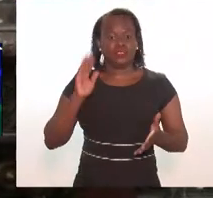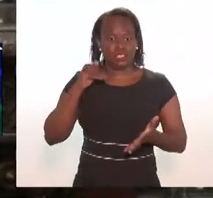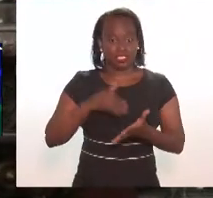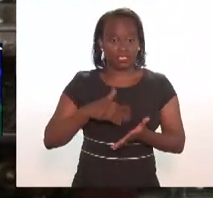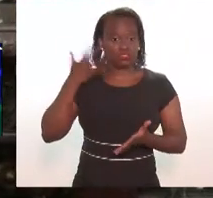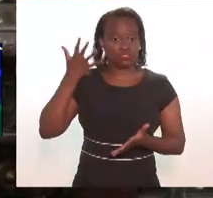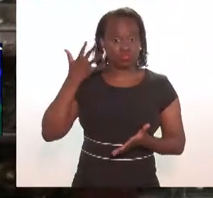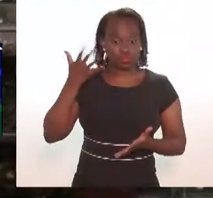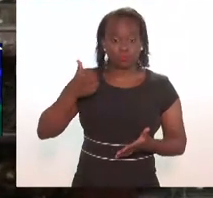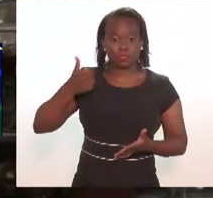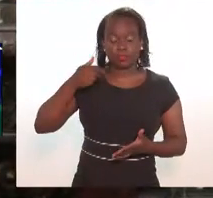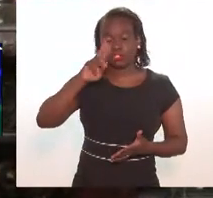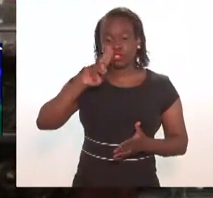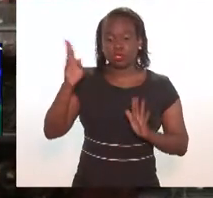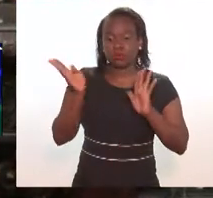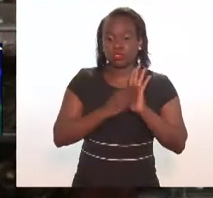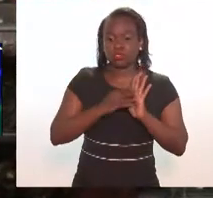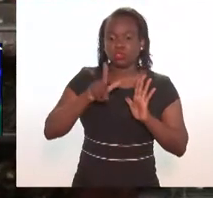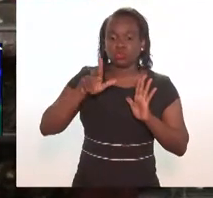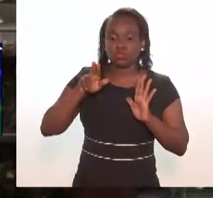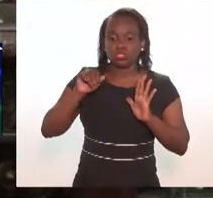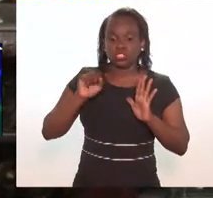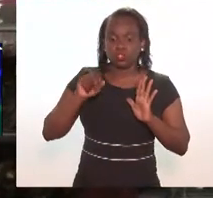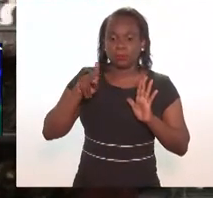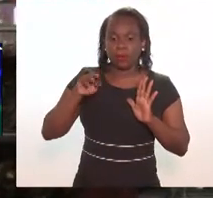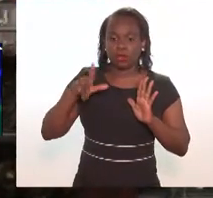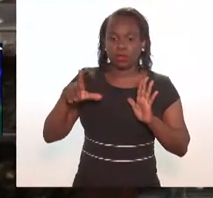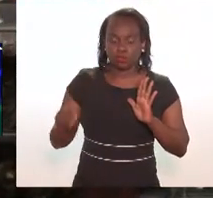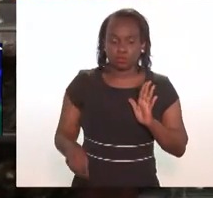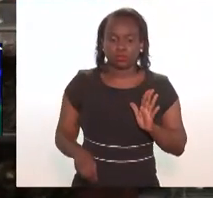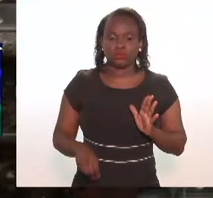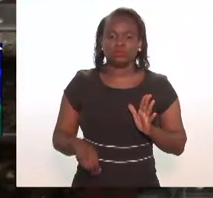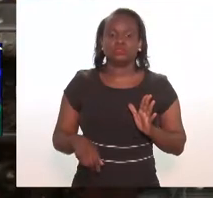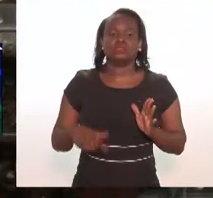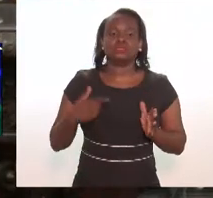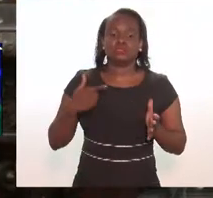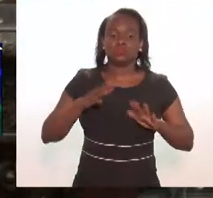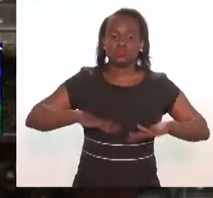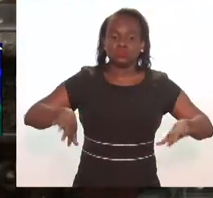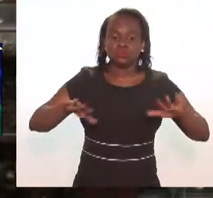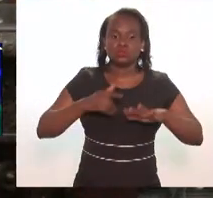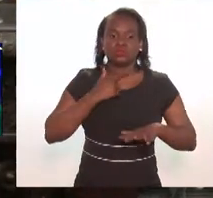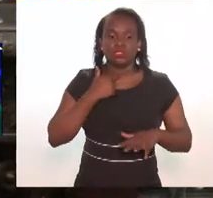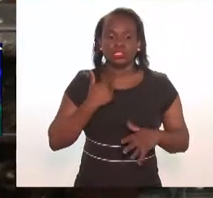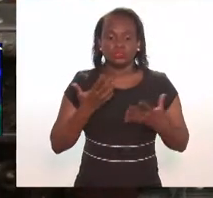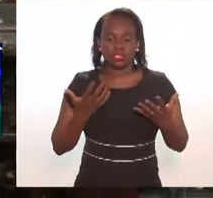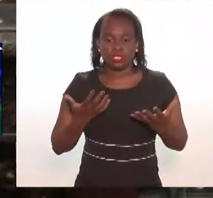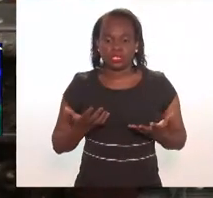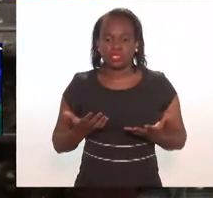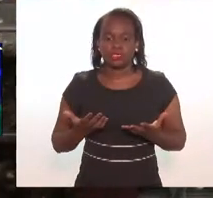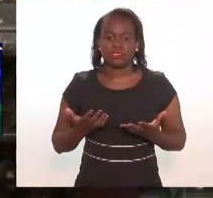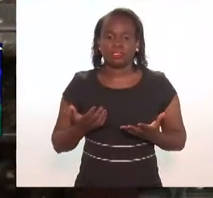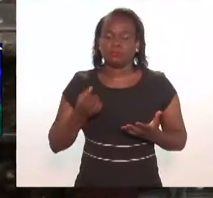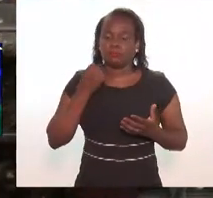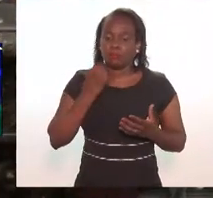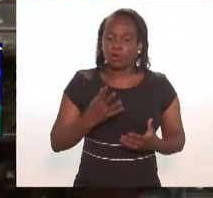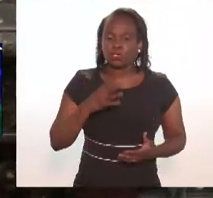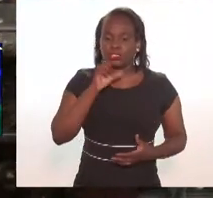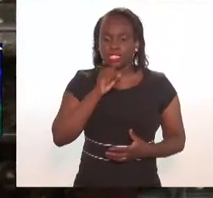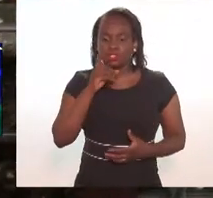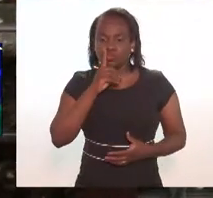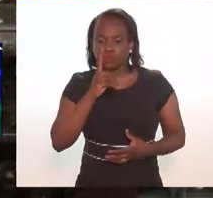final. O primeiro orador inscrito é o deputado Luiz Paulo. Desejo a todos um bom final de